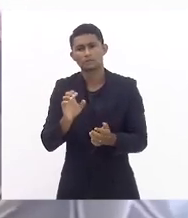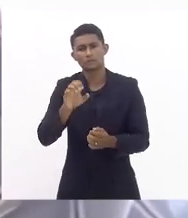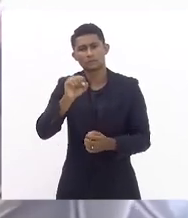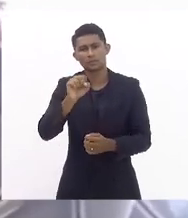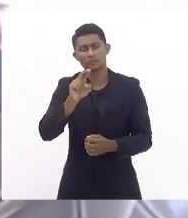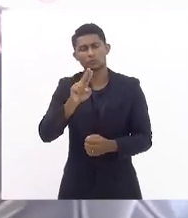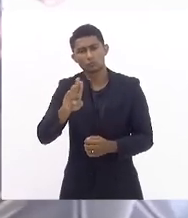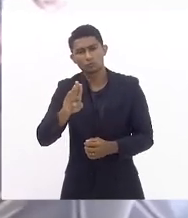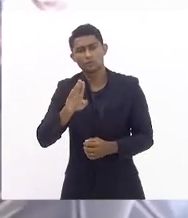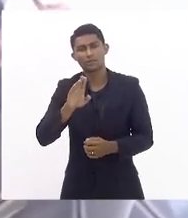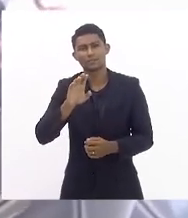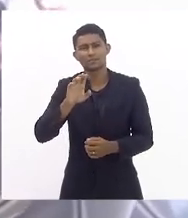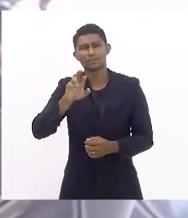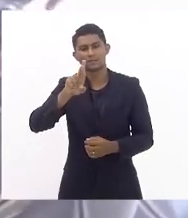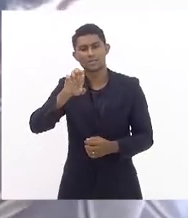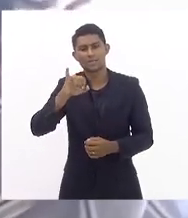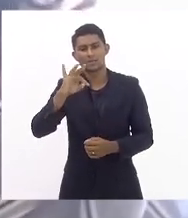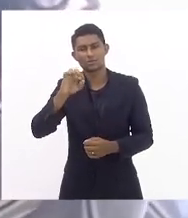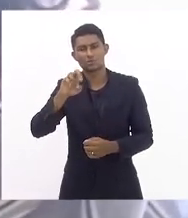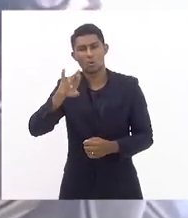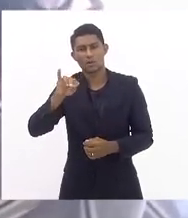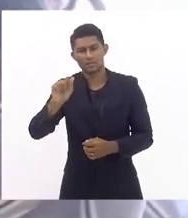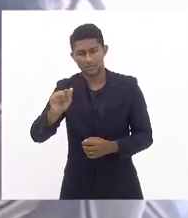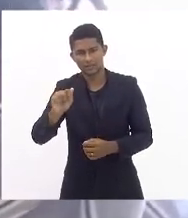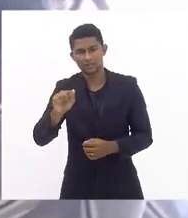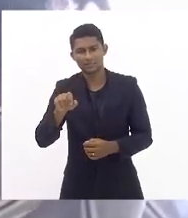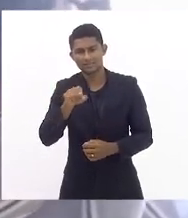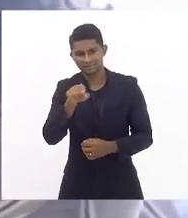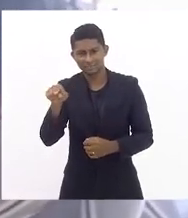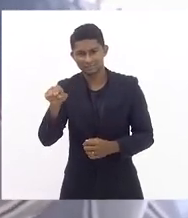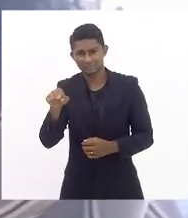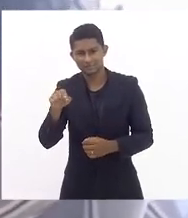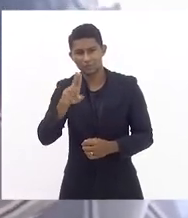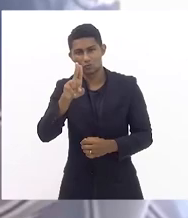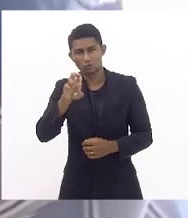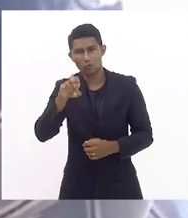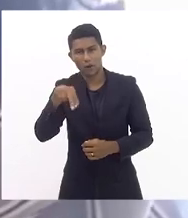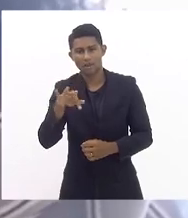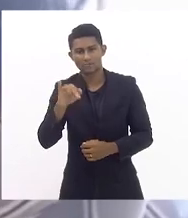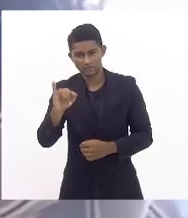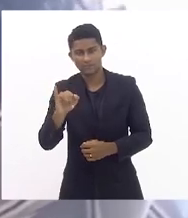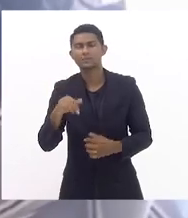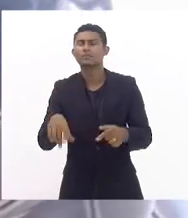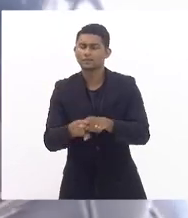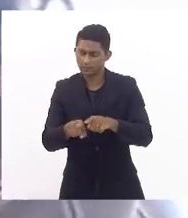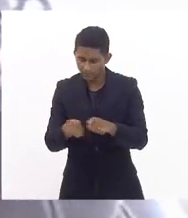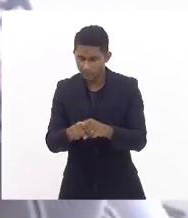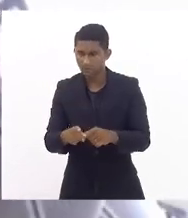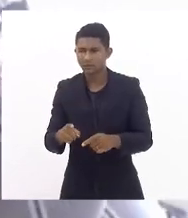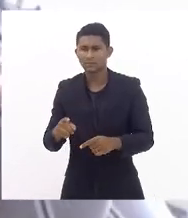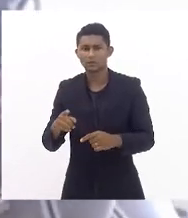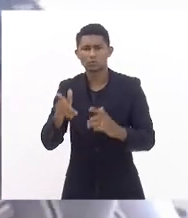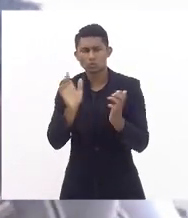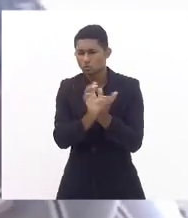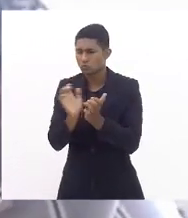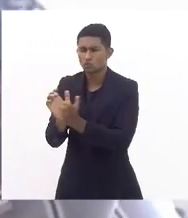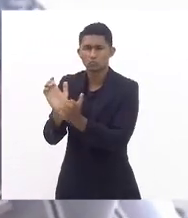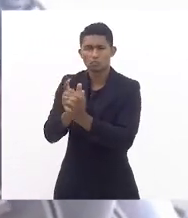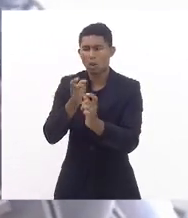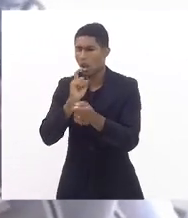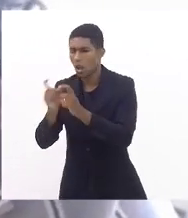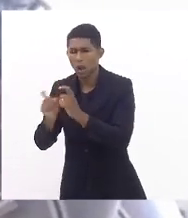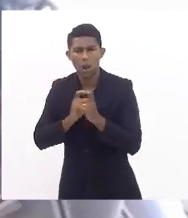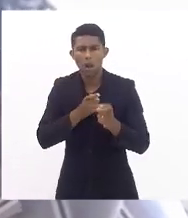sub-reitoria ali de assuntos internacionais da UENF também fez parte dessa articulação, enfim,